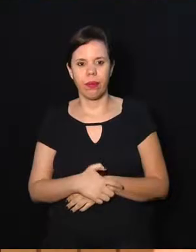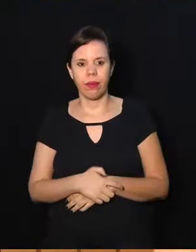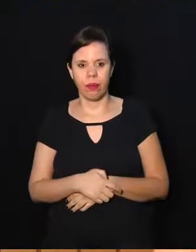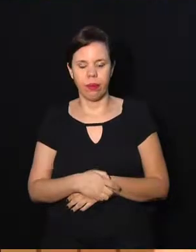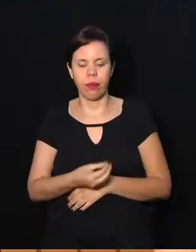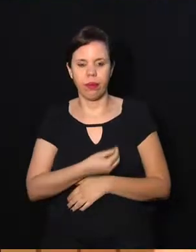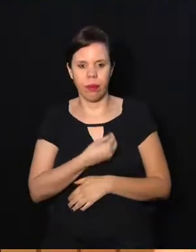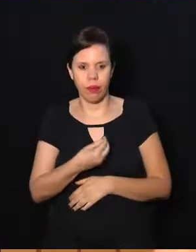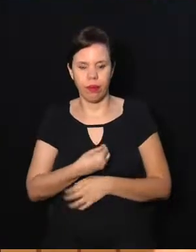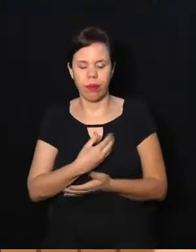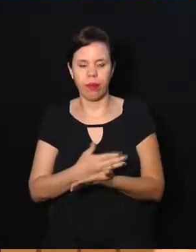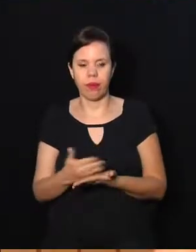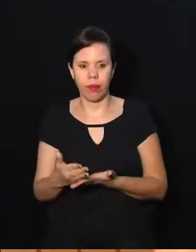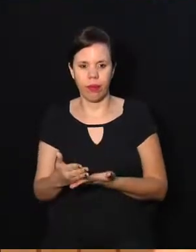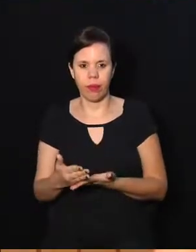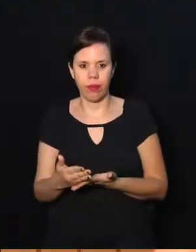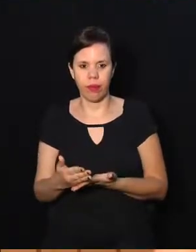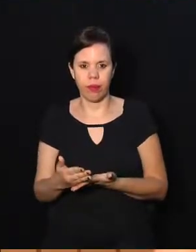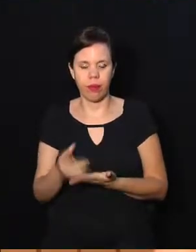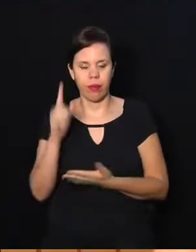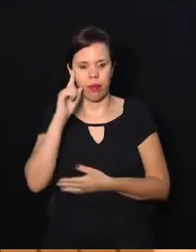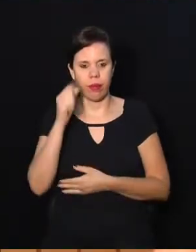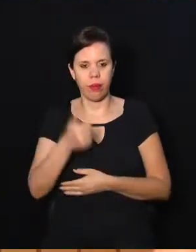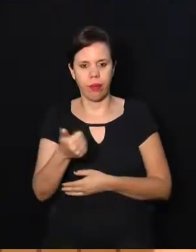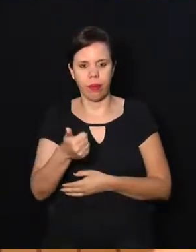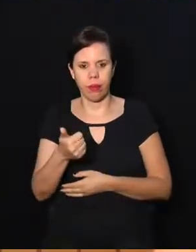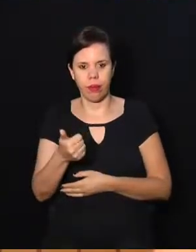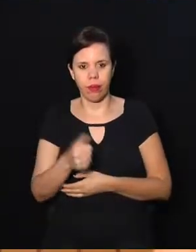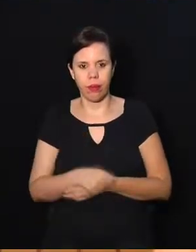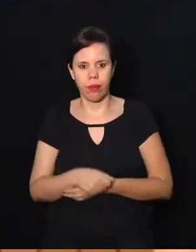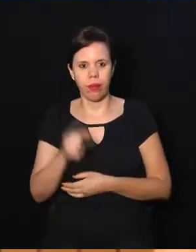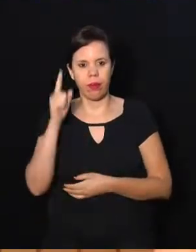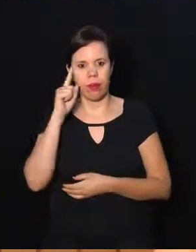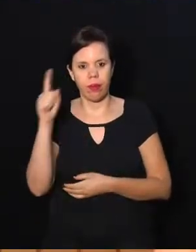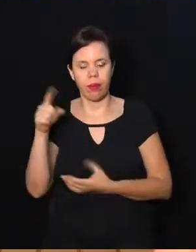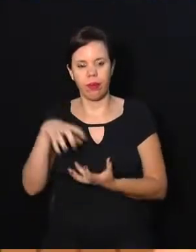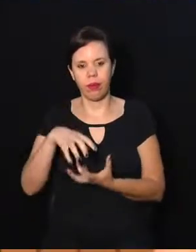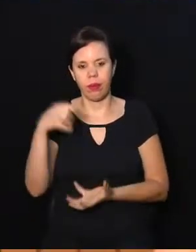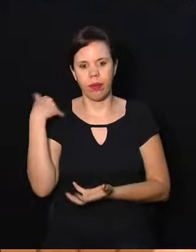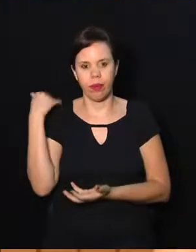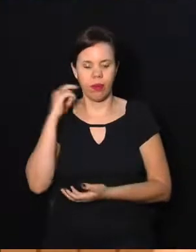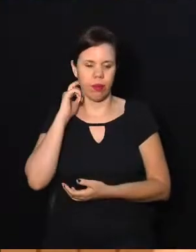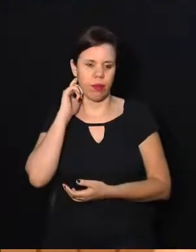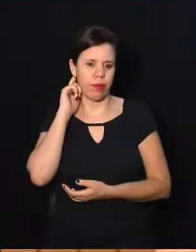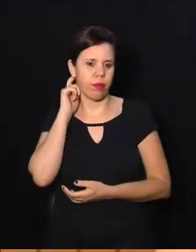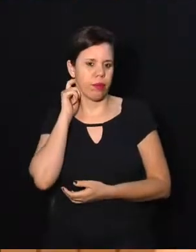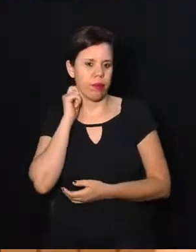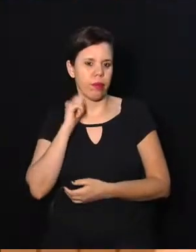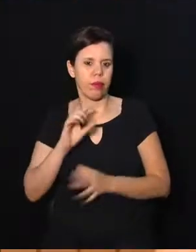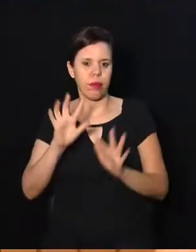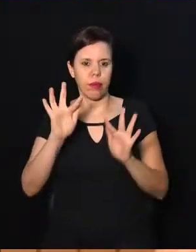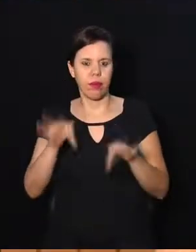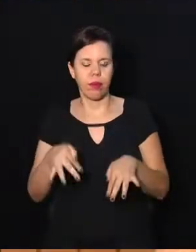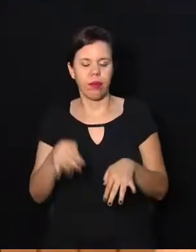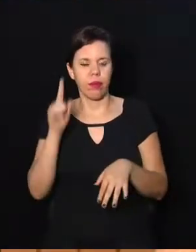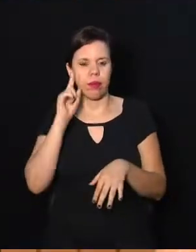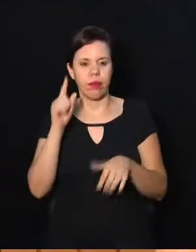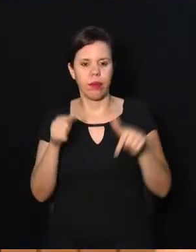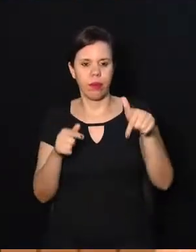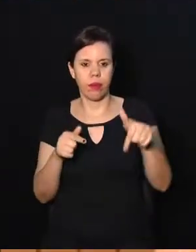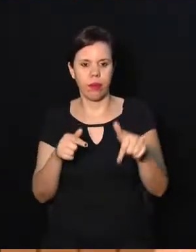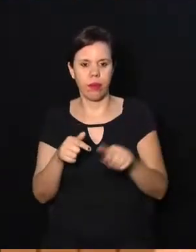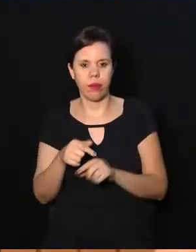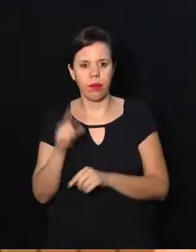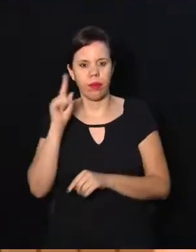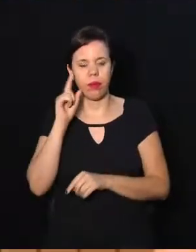da Vida, que começa dia 1º, Dia dos Idosos, né? E termina dia 7, e no dia 8